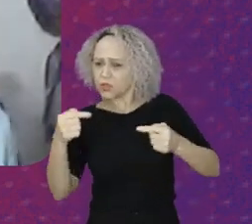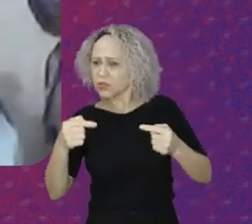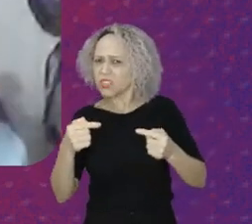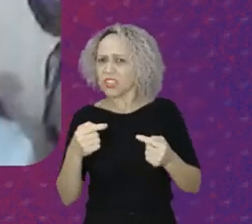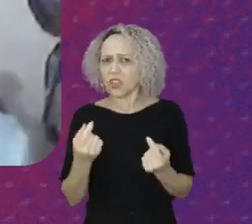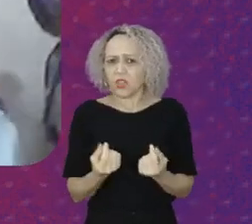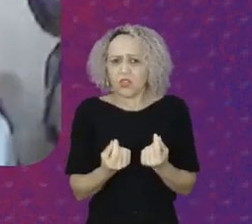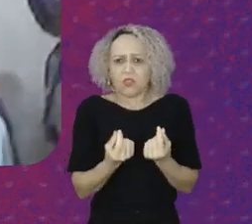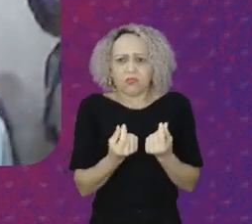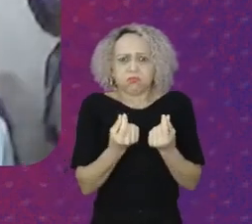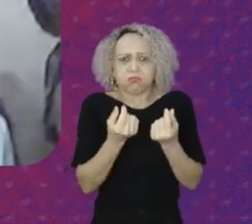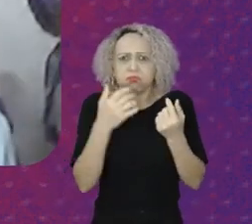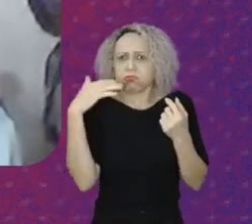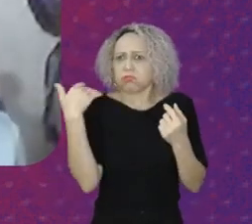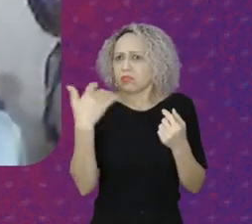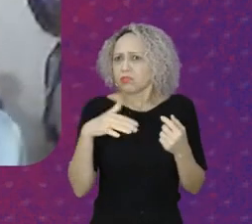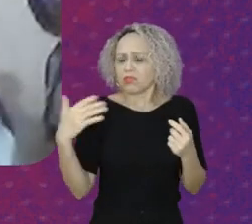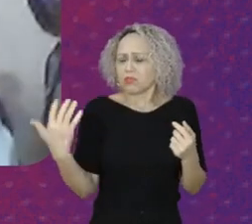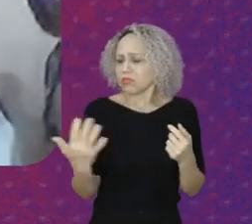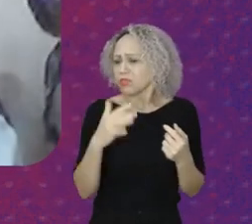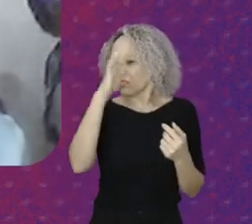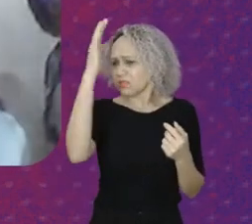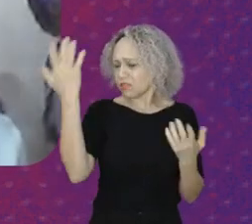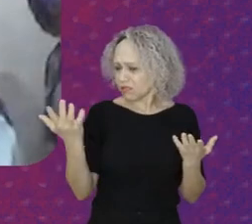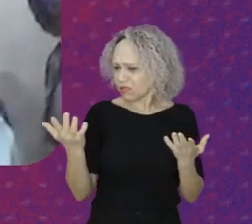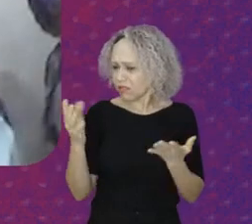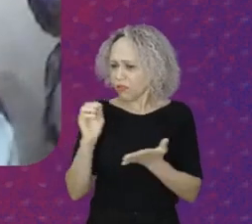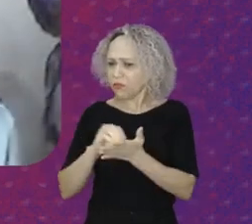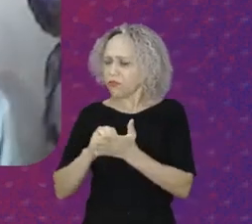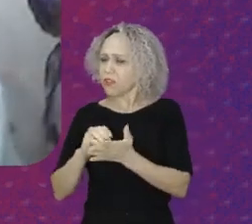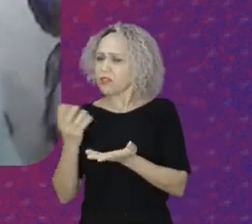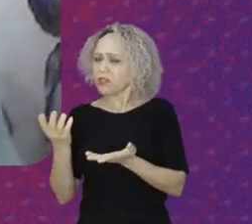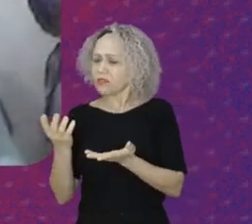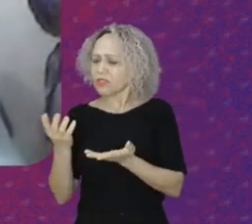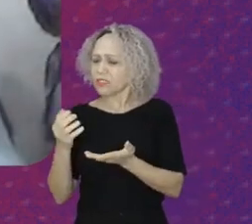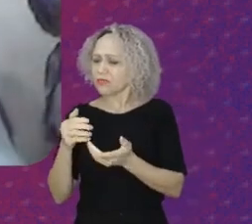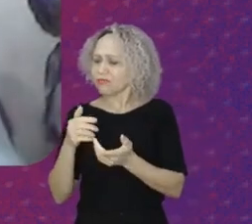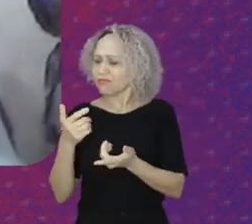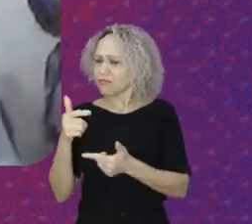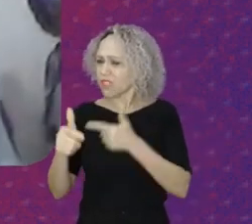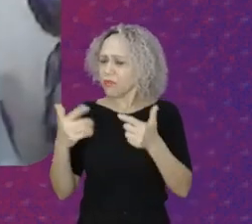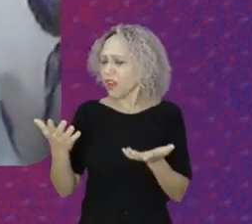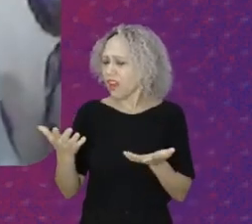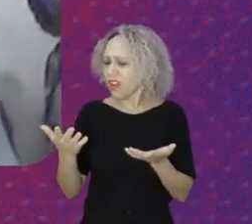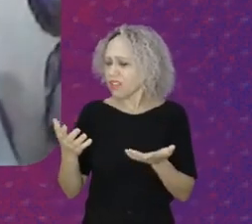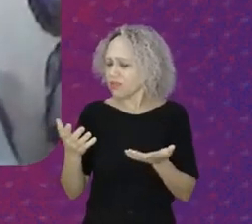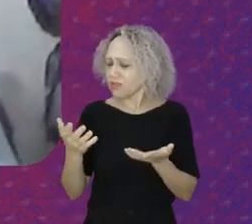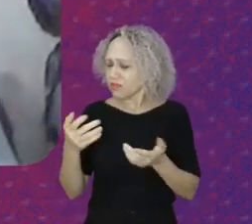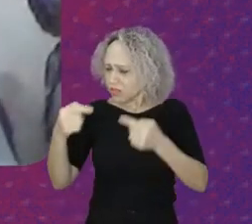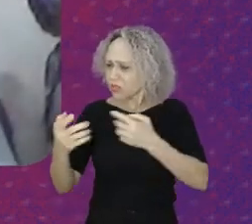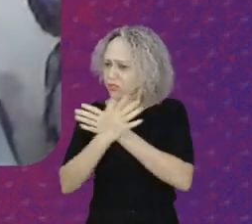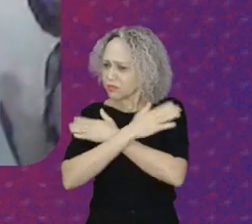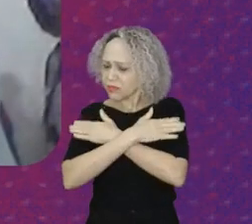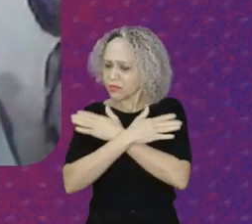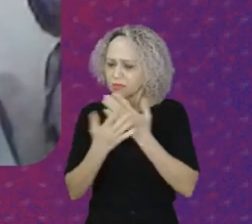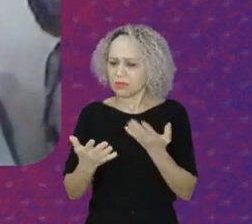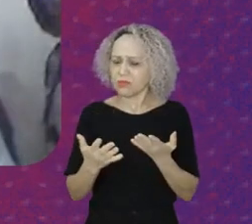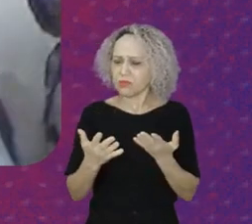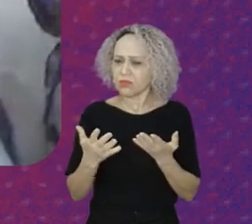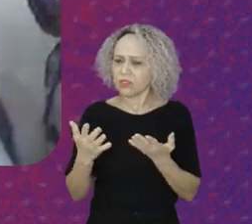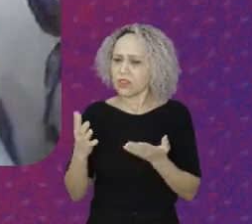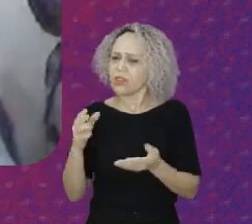vamos discutir a falta de emprego, vamos discutir a falta de saúde, e nós vamos entender que você